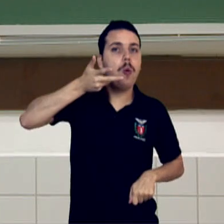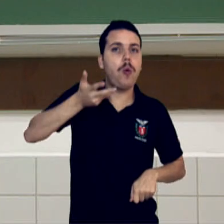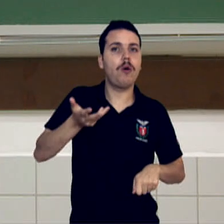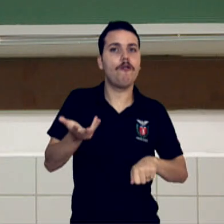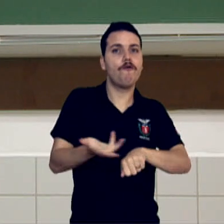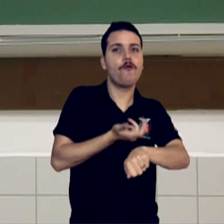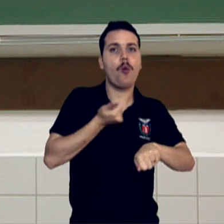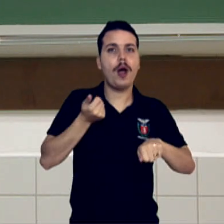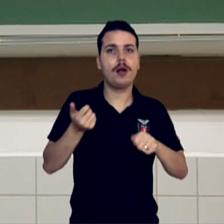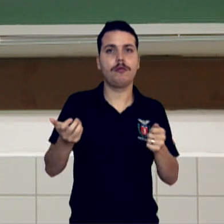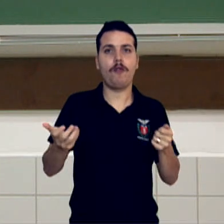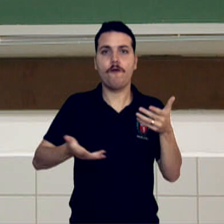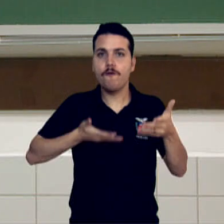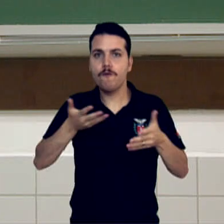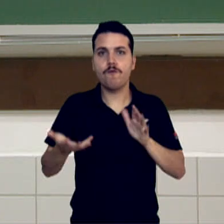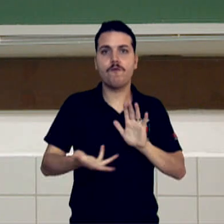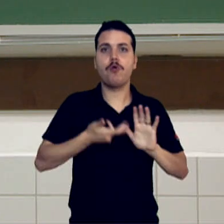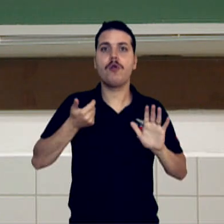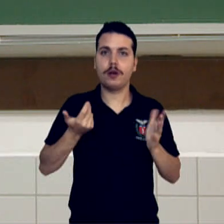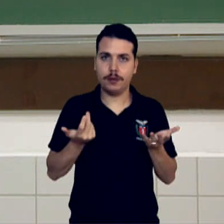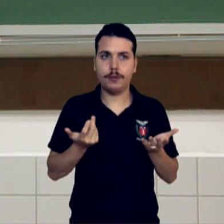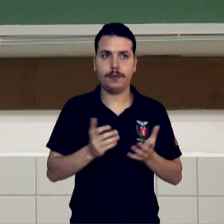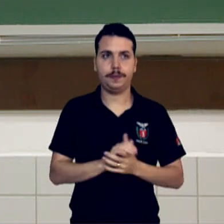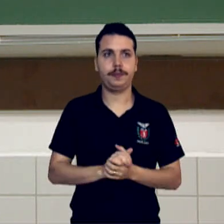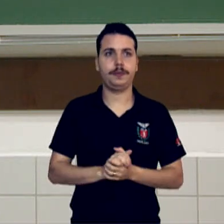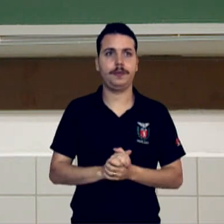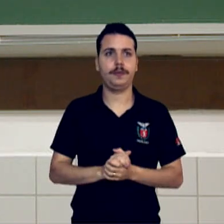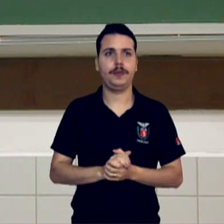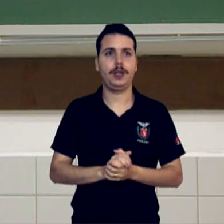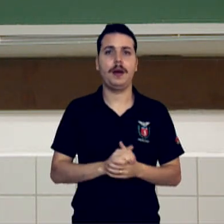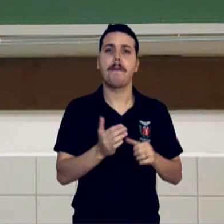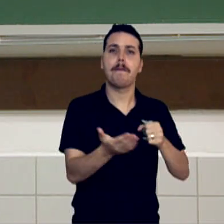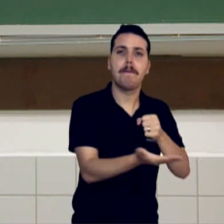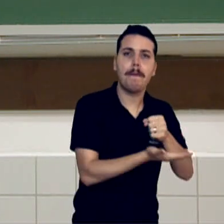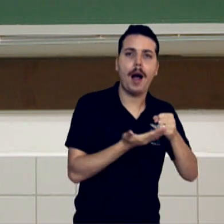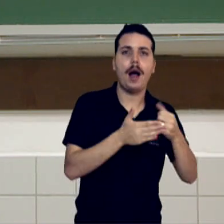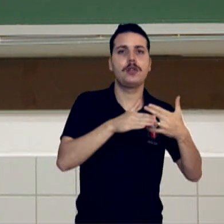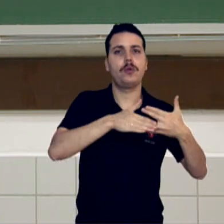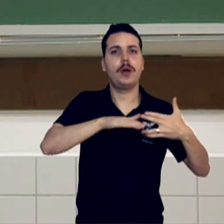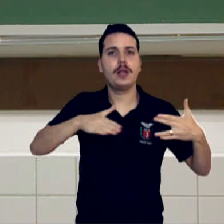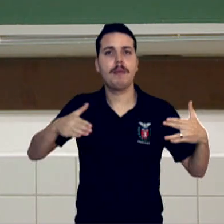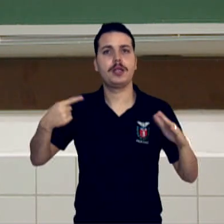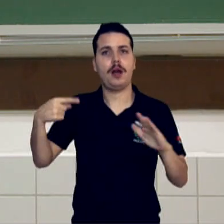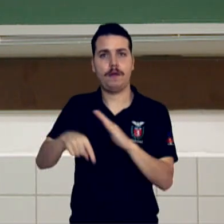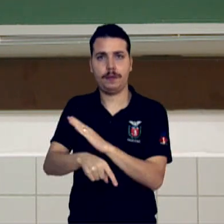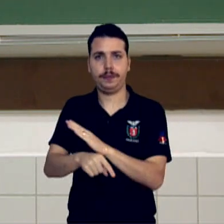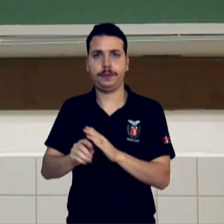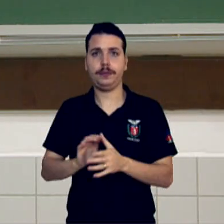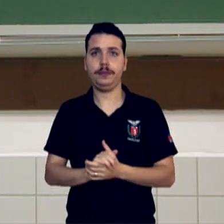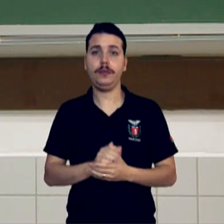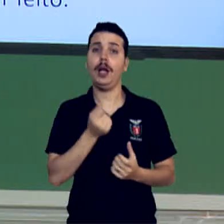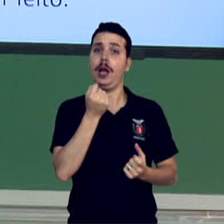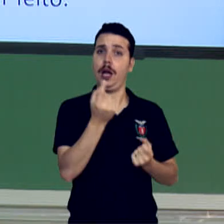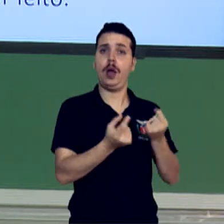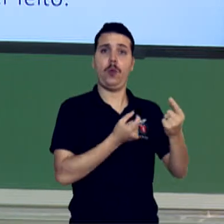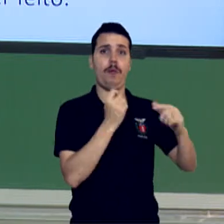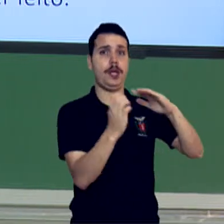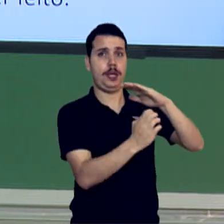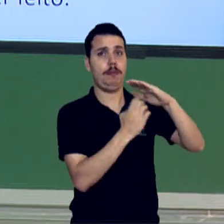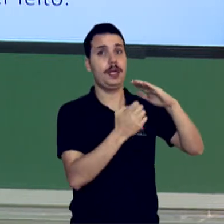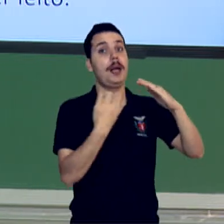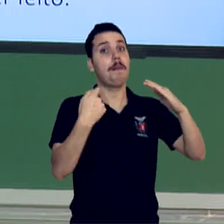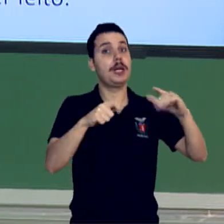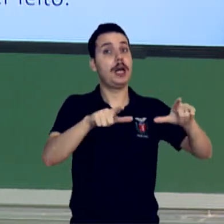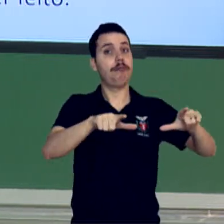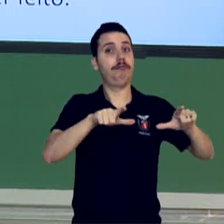avançado. Veja, algumas empresas exigem sim que você tenha certificados dos cursos que você